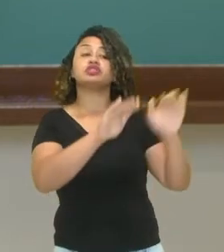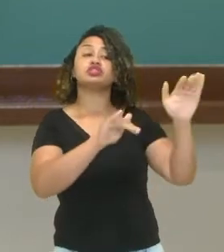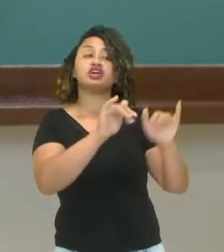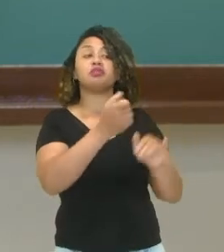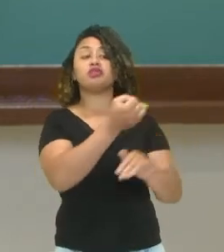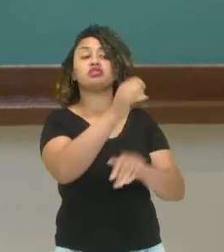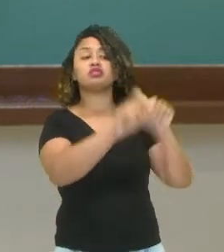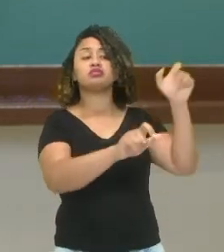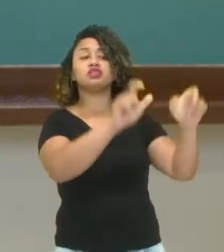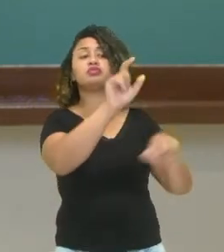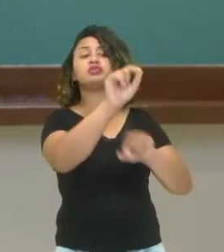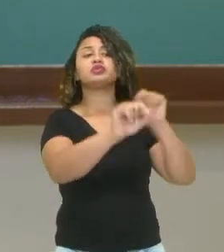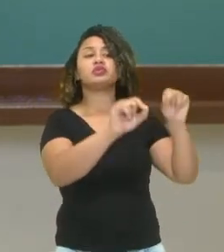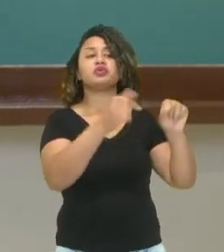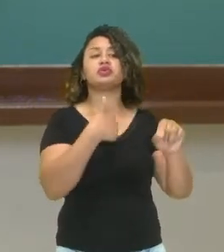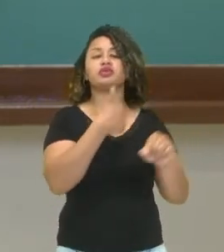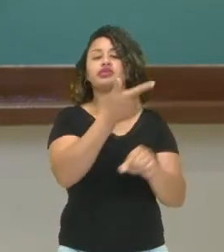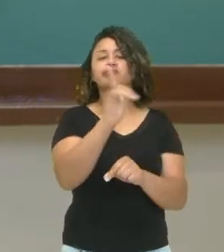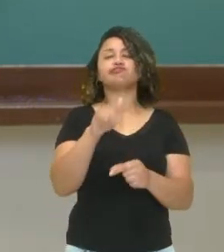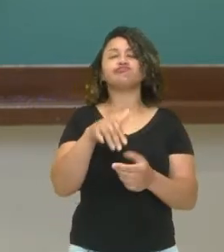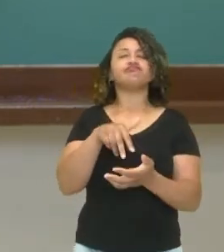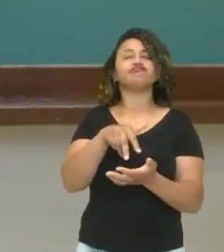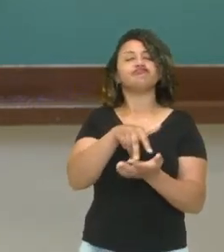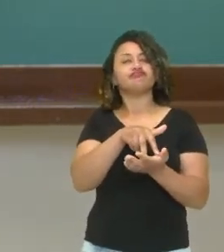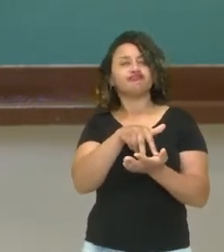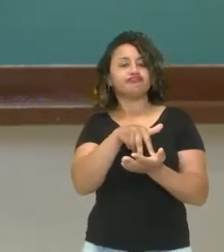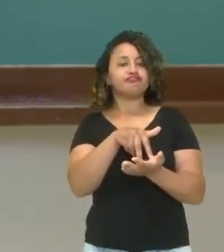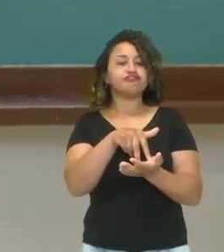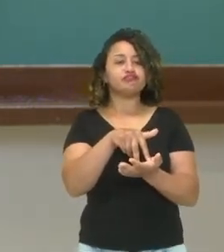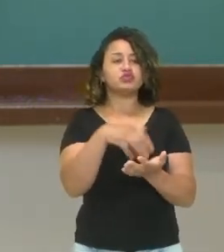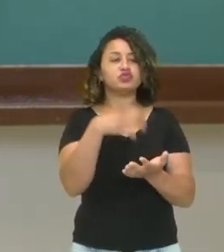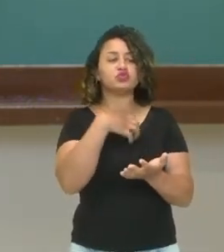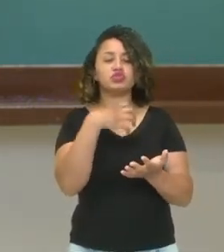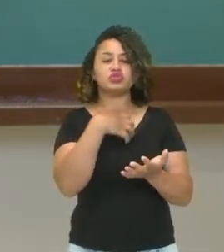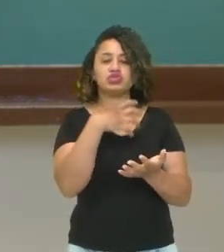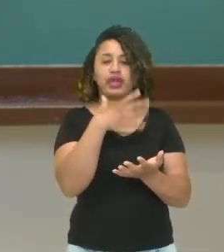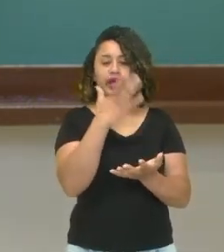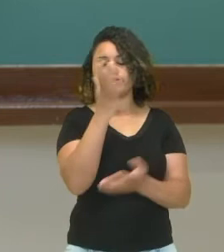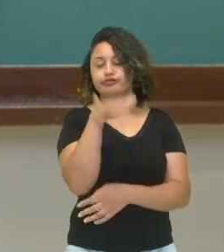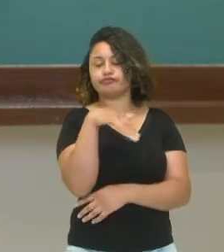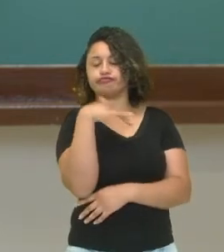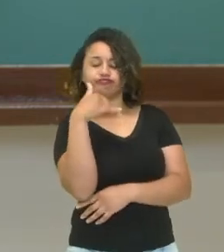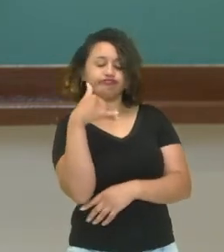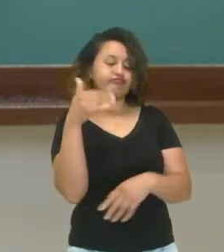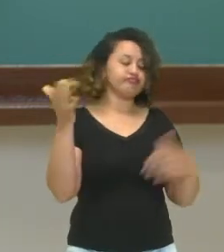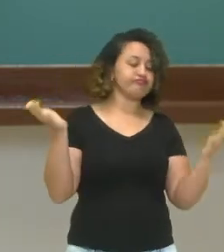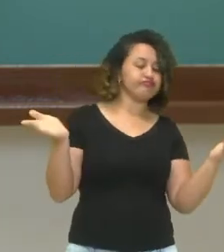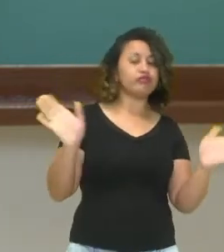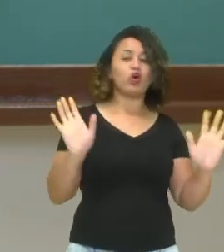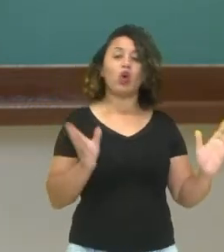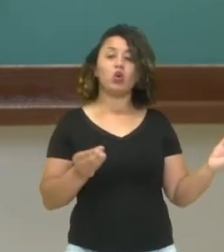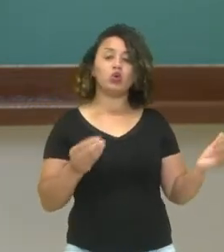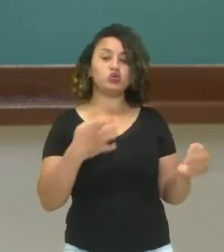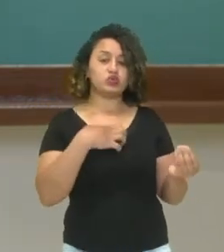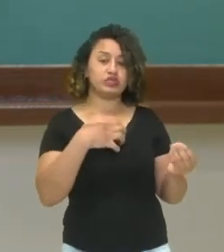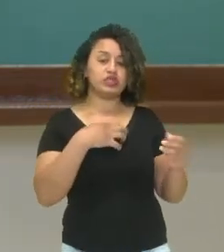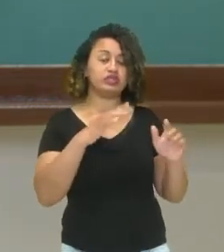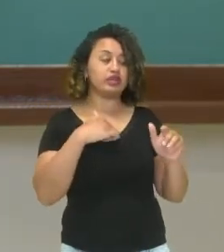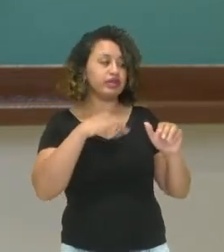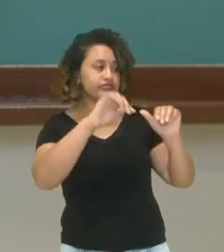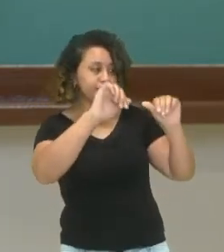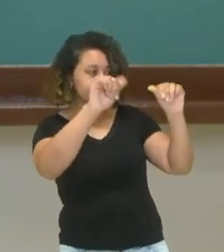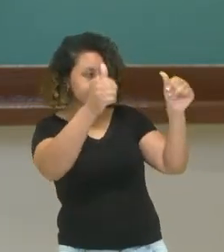certo, para posarem na frente dele com determinadas poses. Tá? E ele esculpia